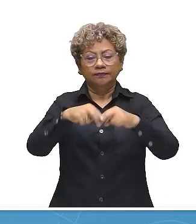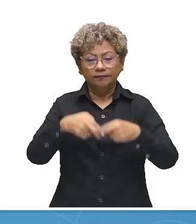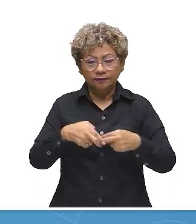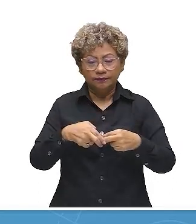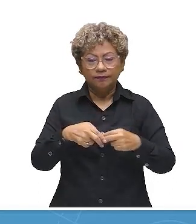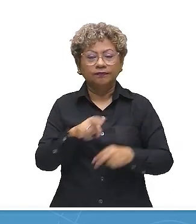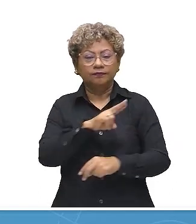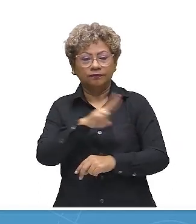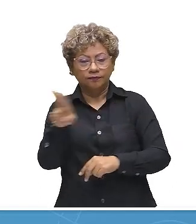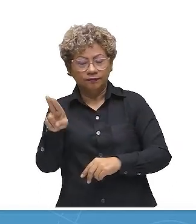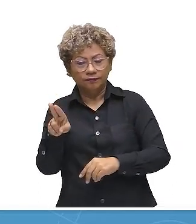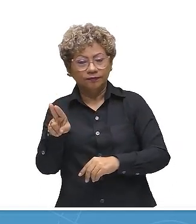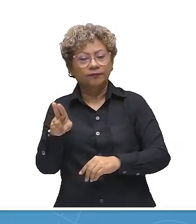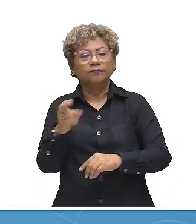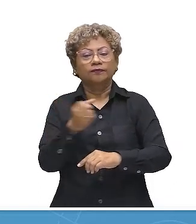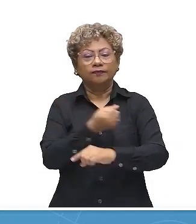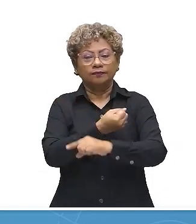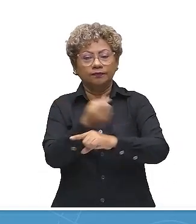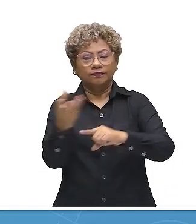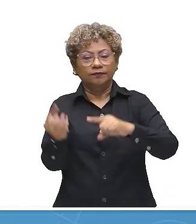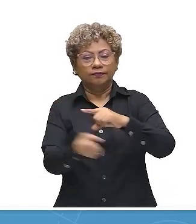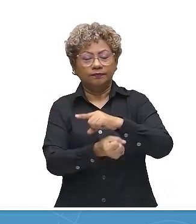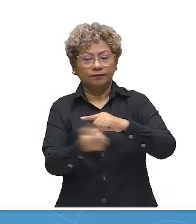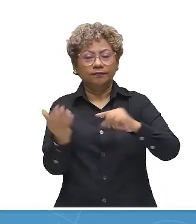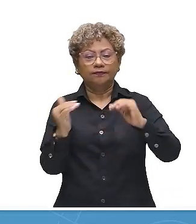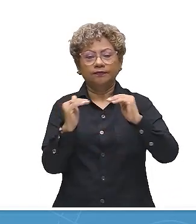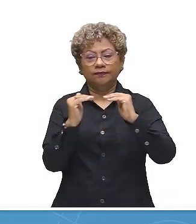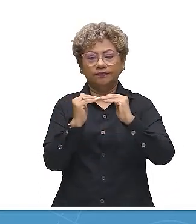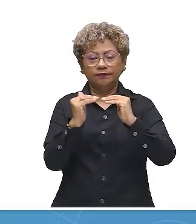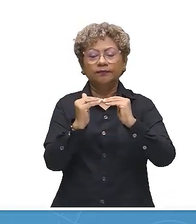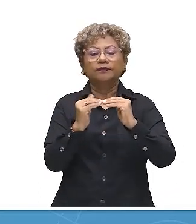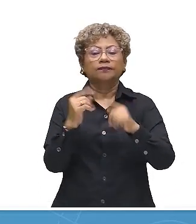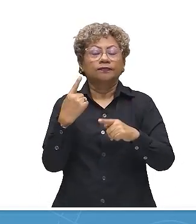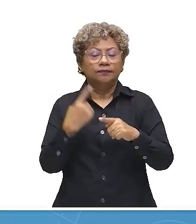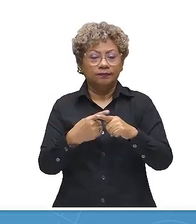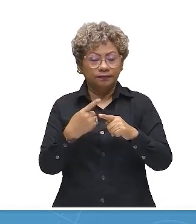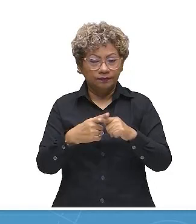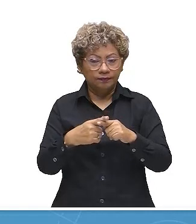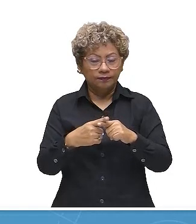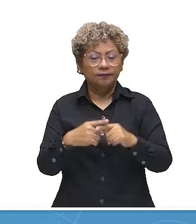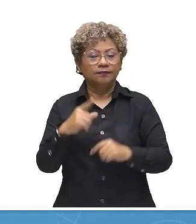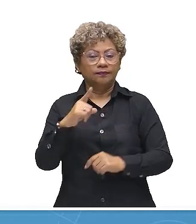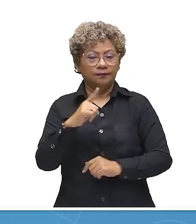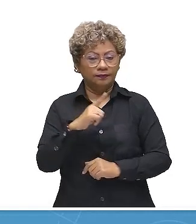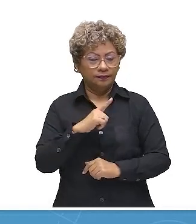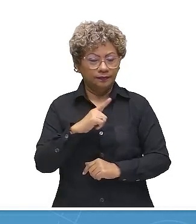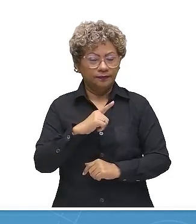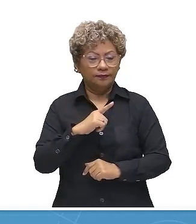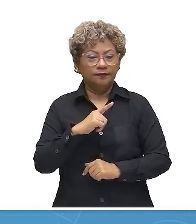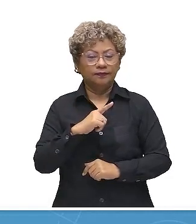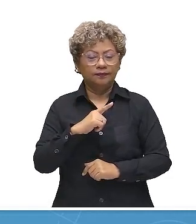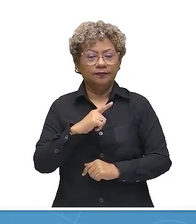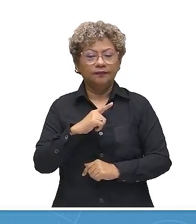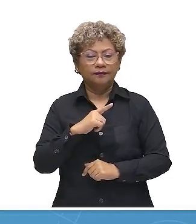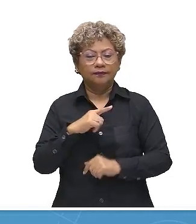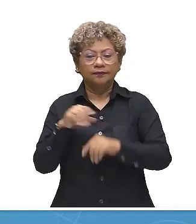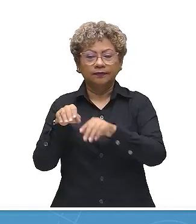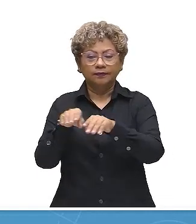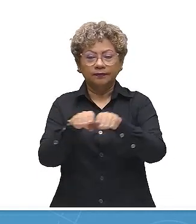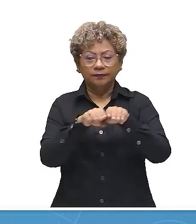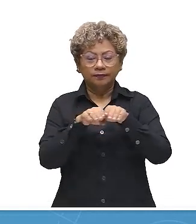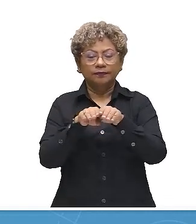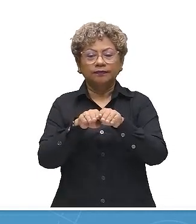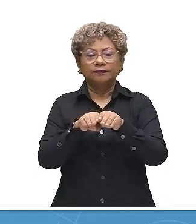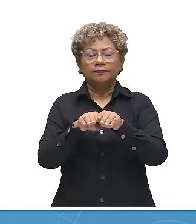equivalentes. Por quê? Porque elas são frações que possuem o mesmo valor, só que elas